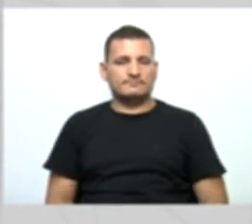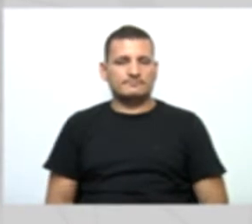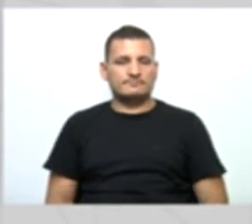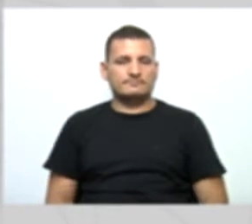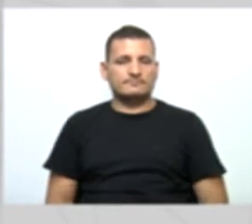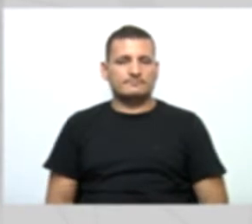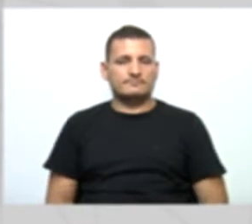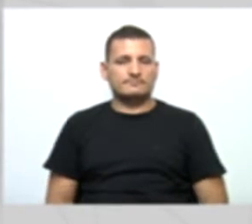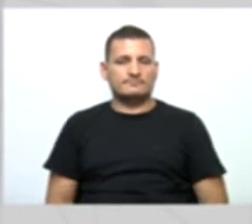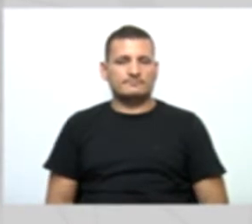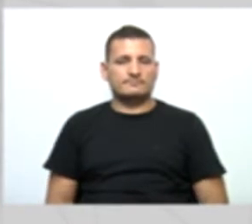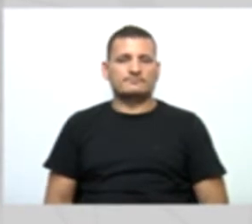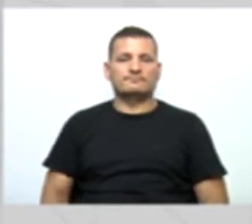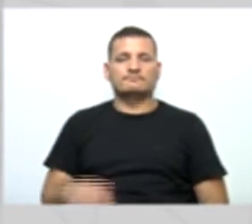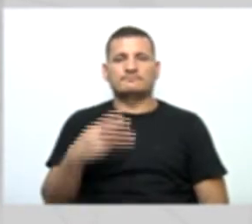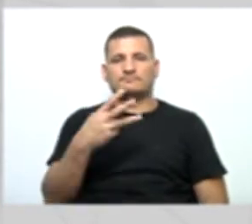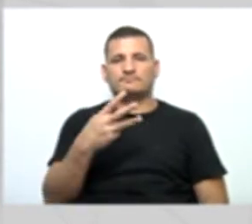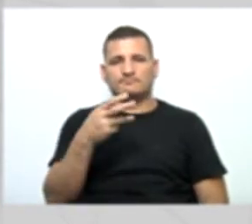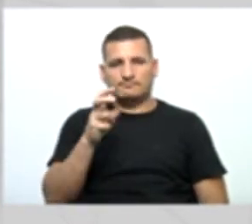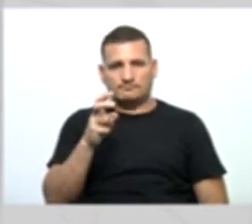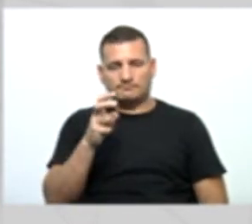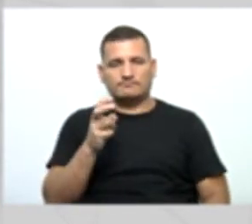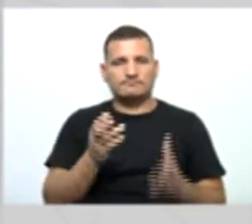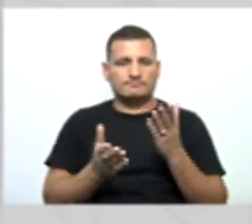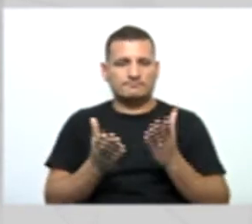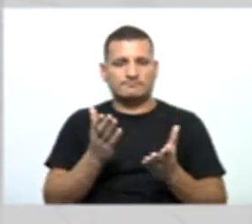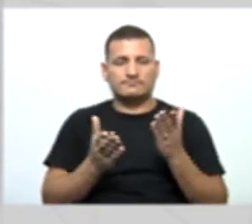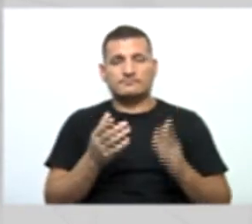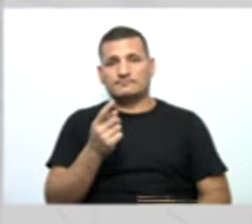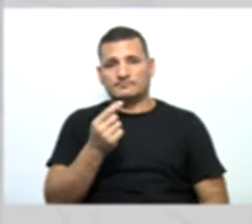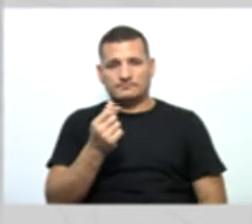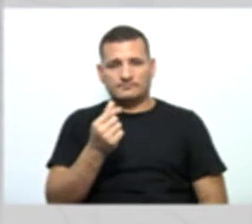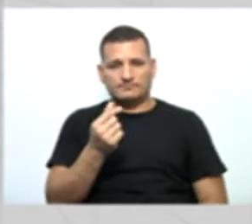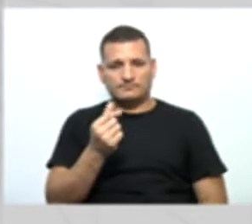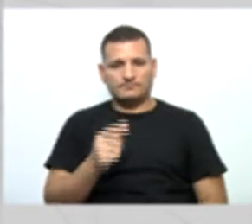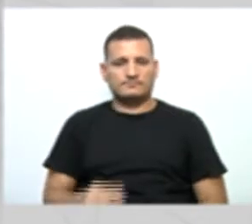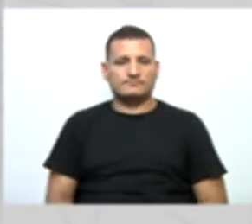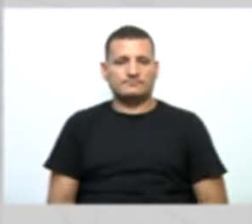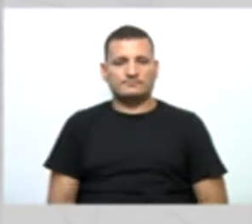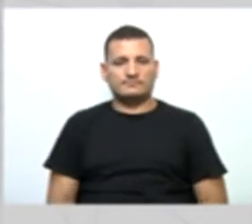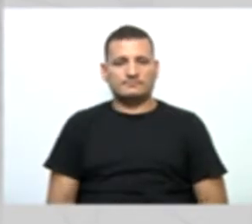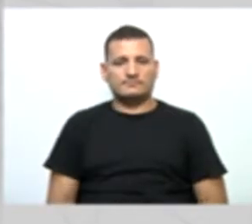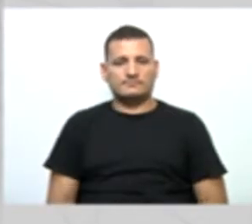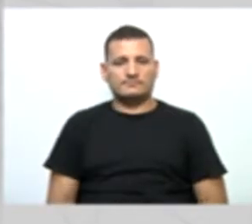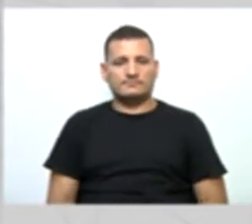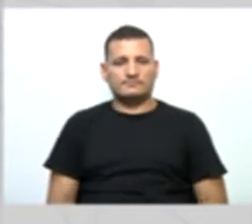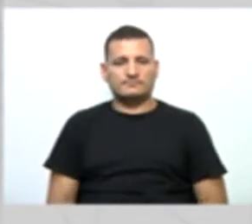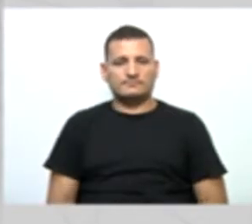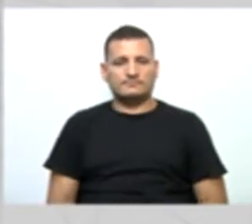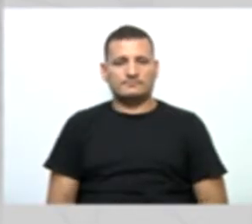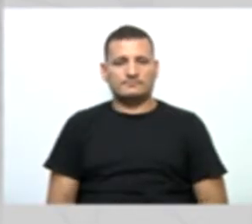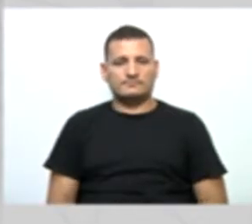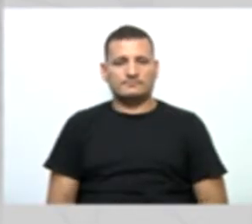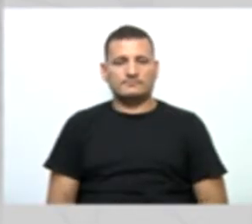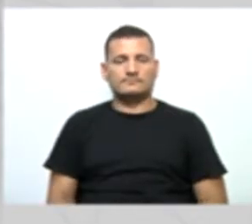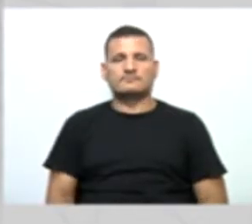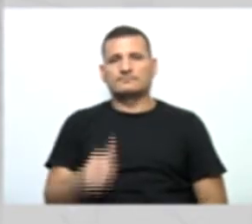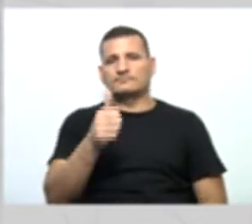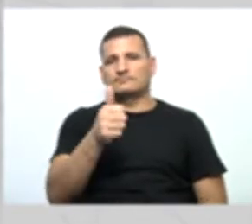pesa 35 quilos. E o preço dessa cadeira pode custar aí R$170.